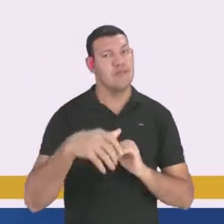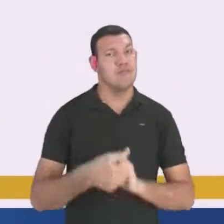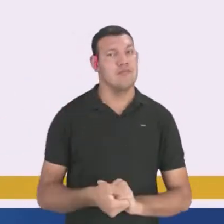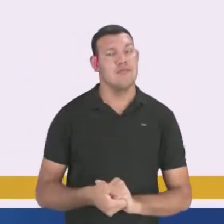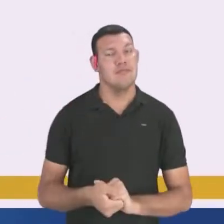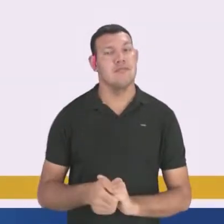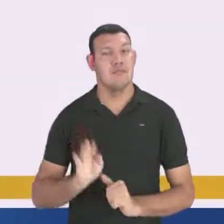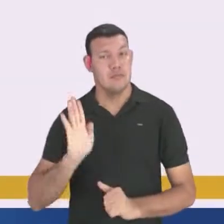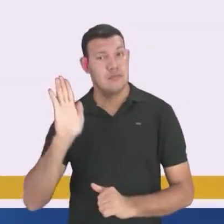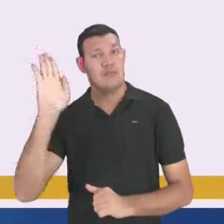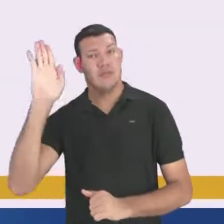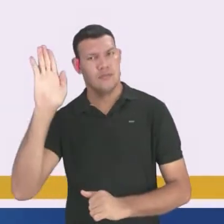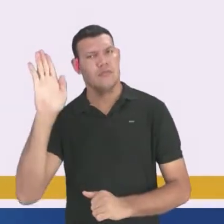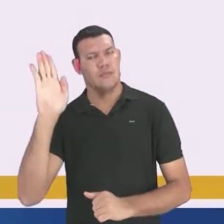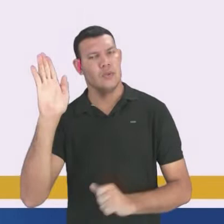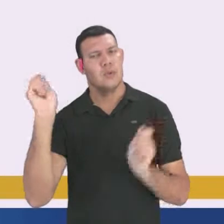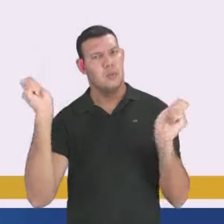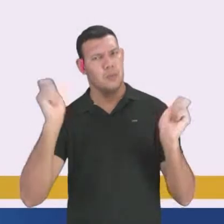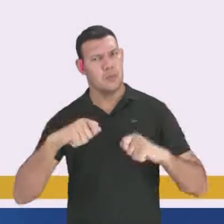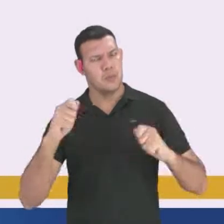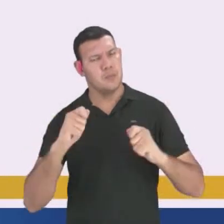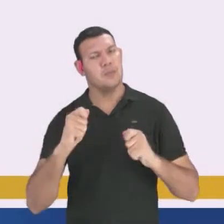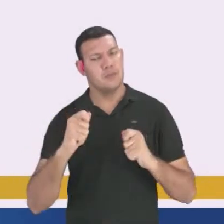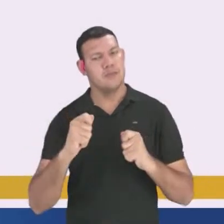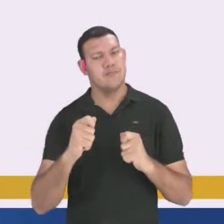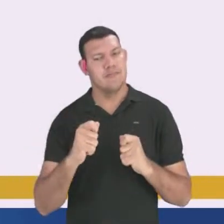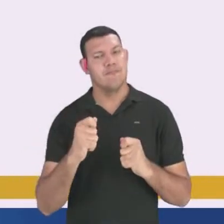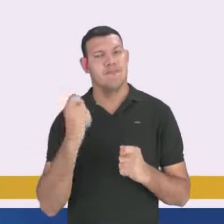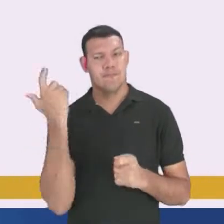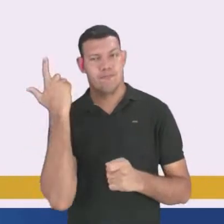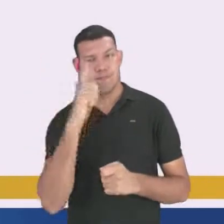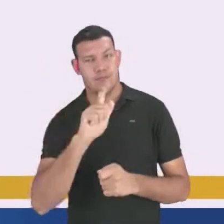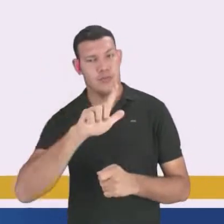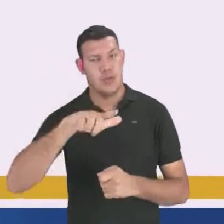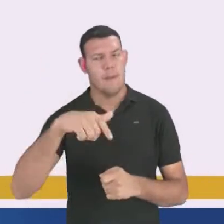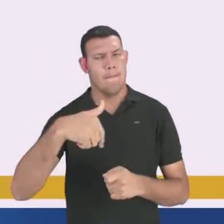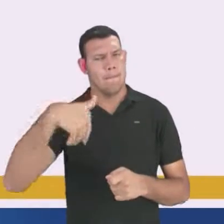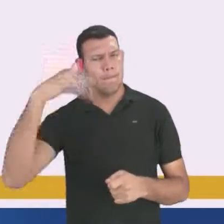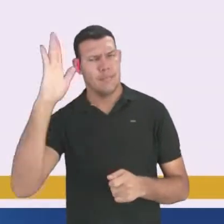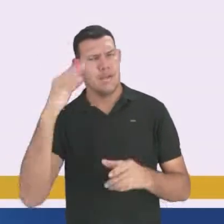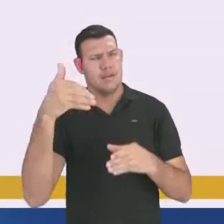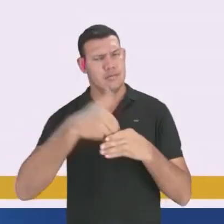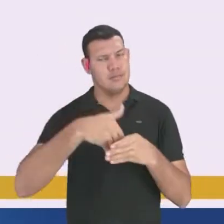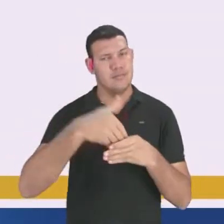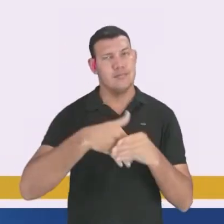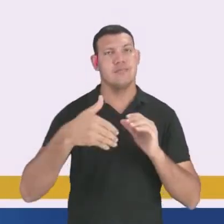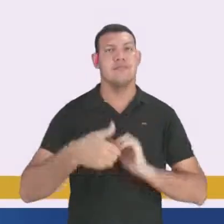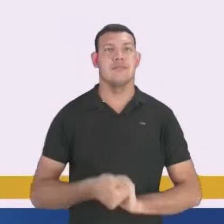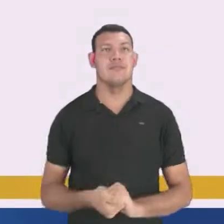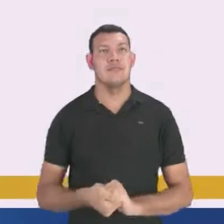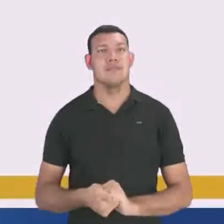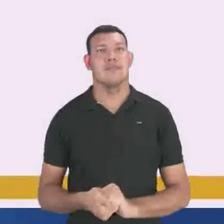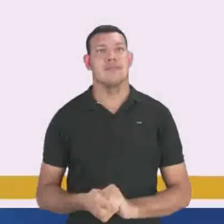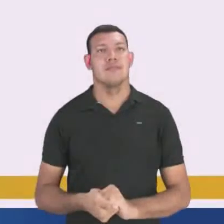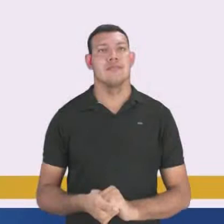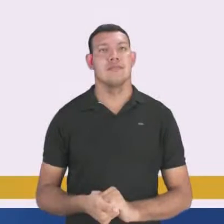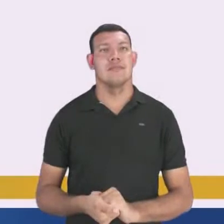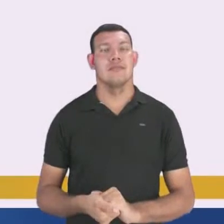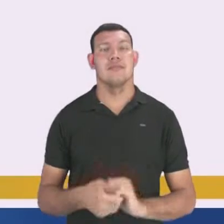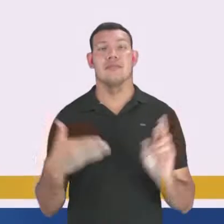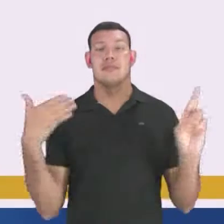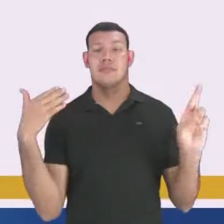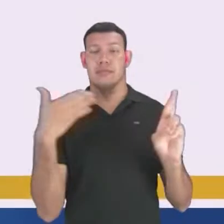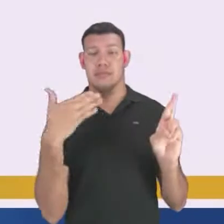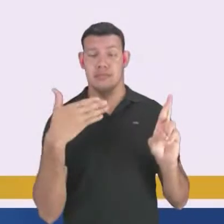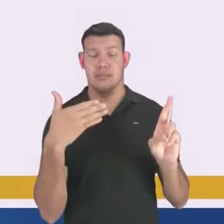que o candidato consiga, avançar e conquistar mais votos nessa campanha. Então, vamos falar aí sobre uma